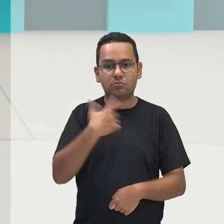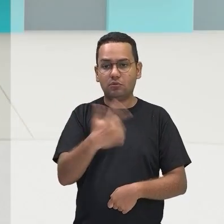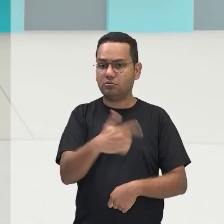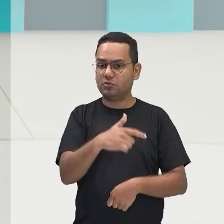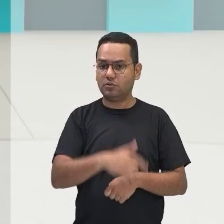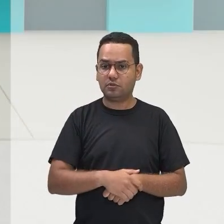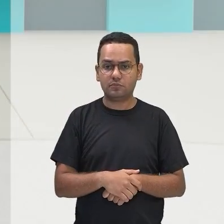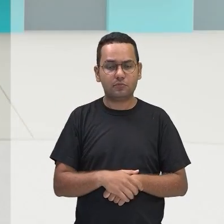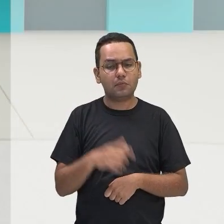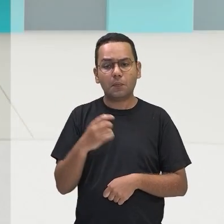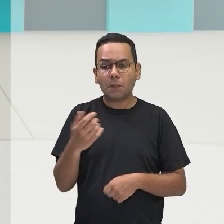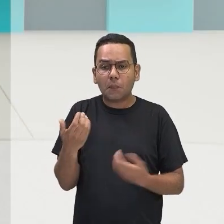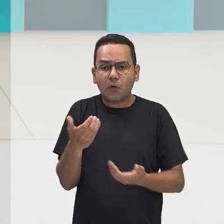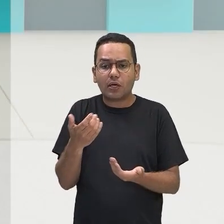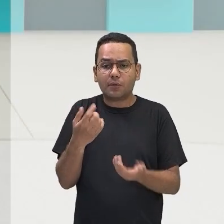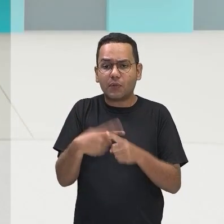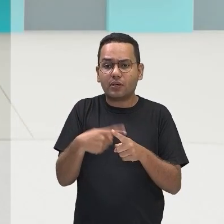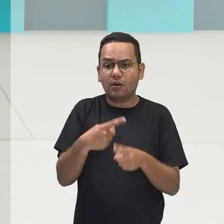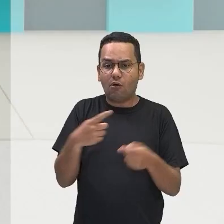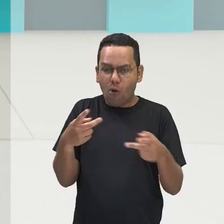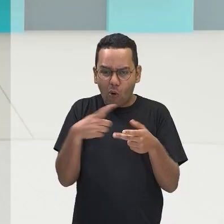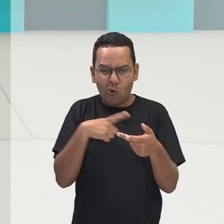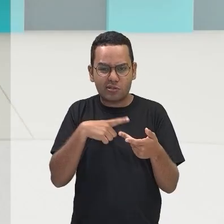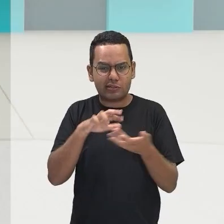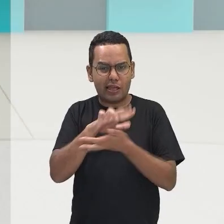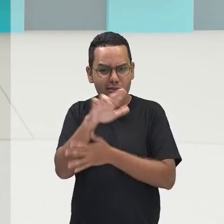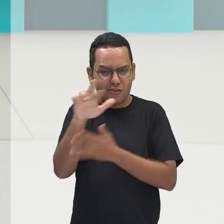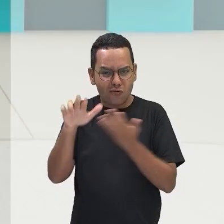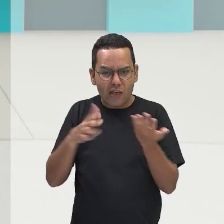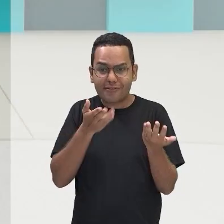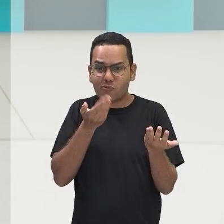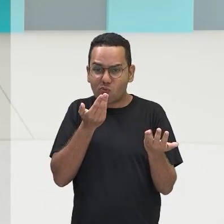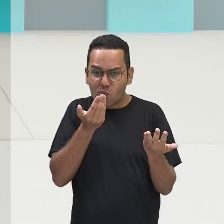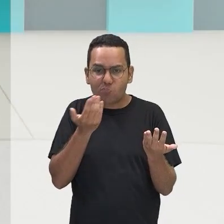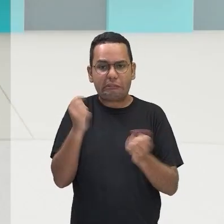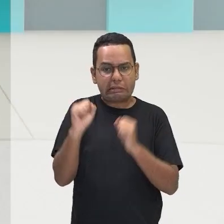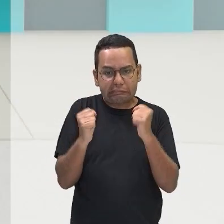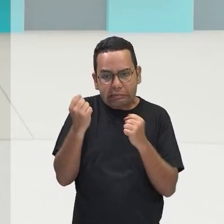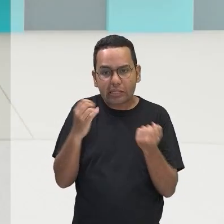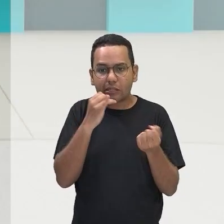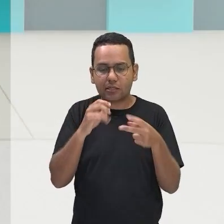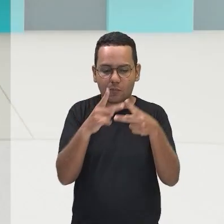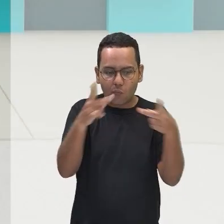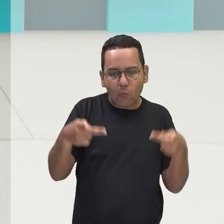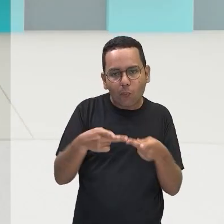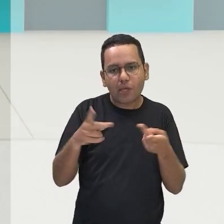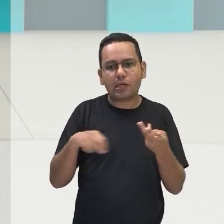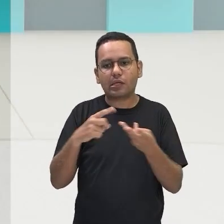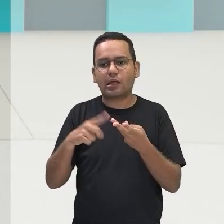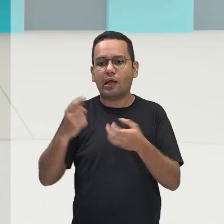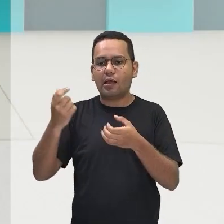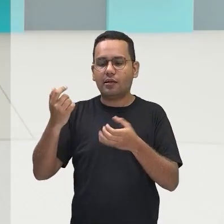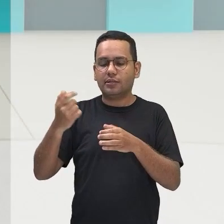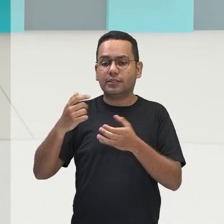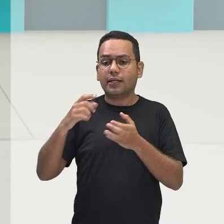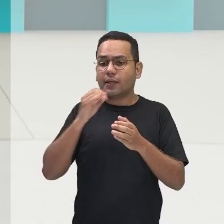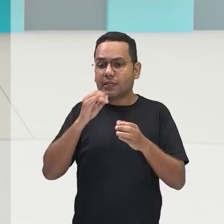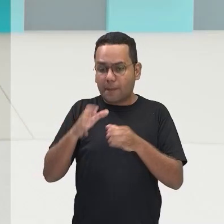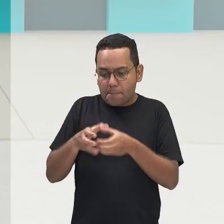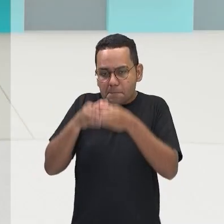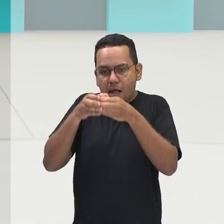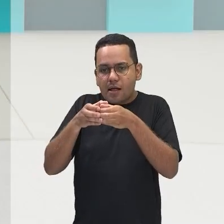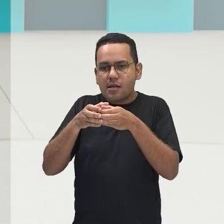pizza sendo vendida, né? Esse monte de sanduíche, um monte de enlatados. A nossa alimentação era mais